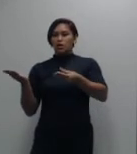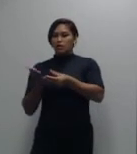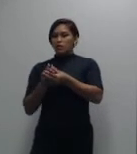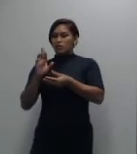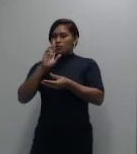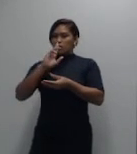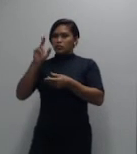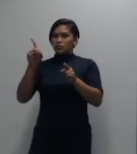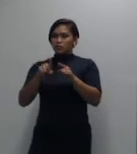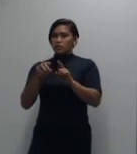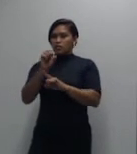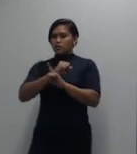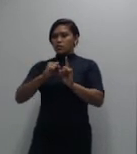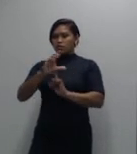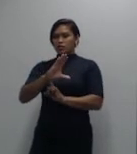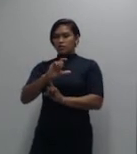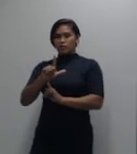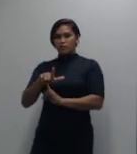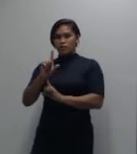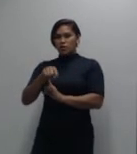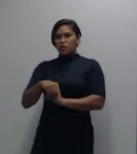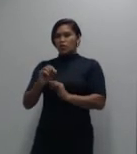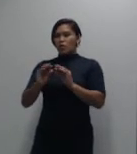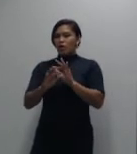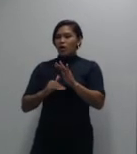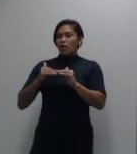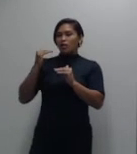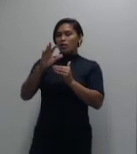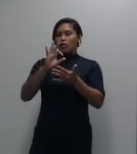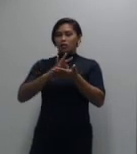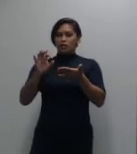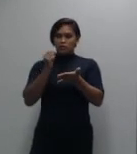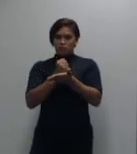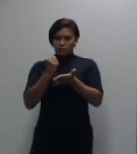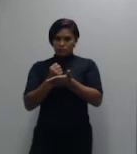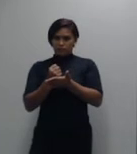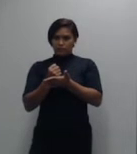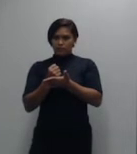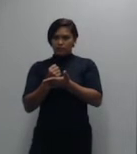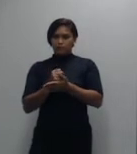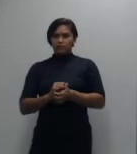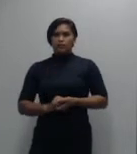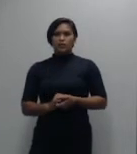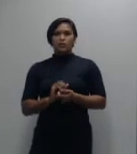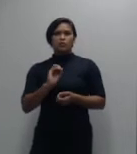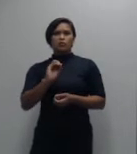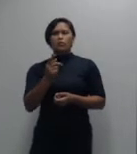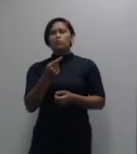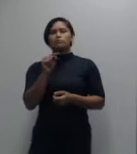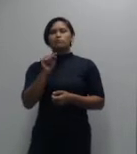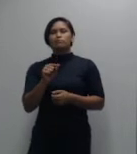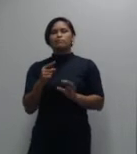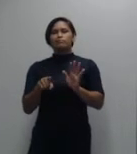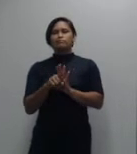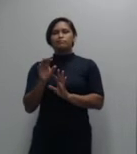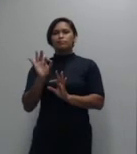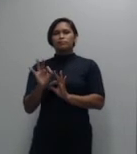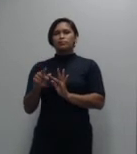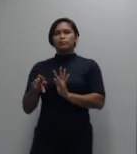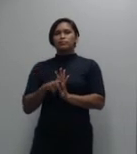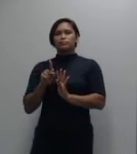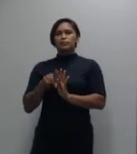civil extracontratual é ouvir casos é